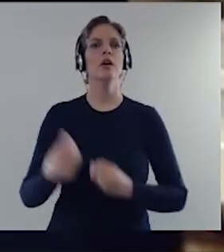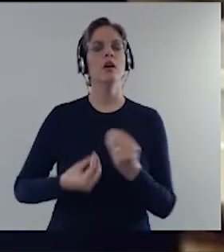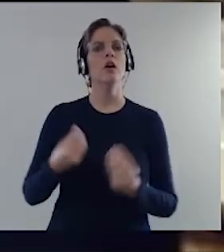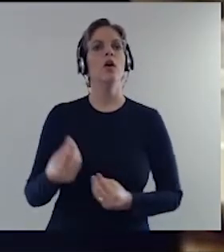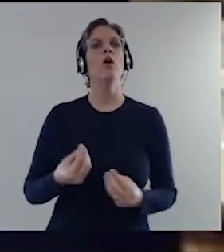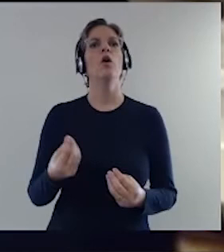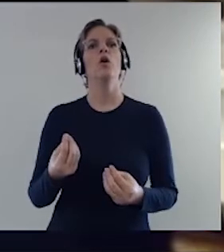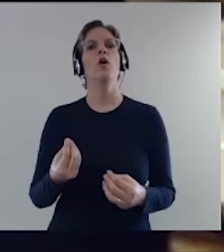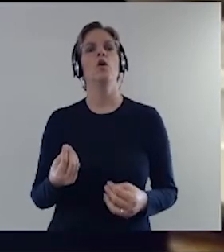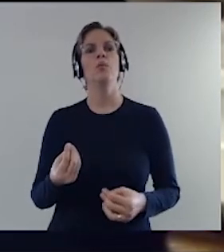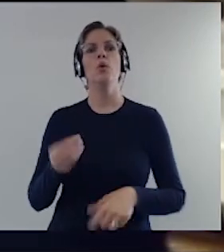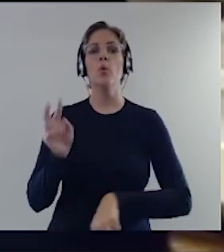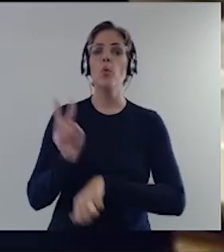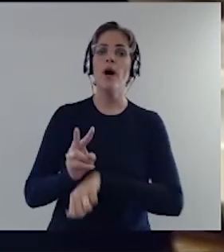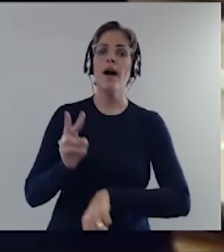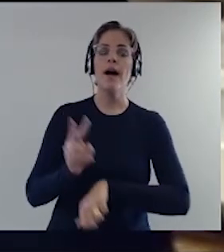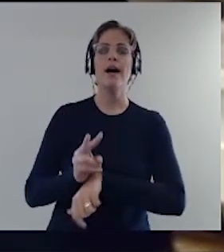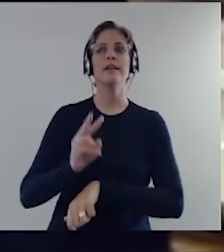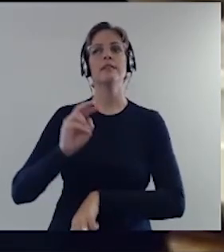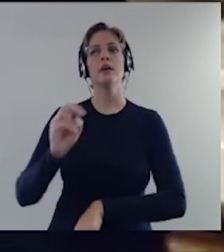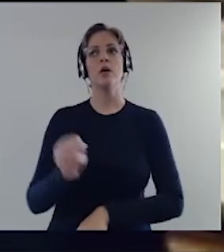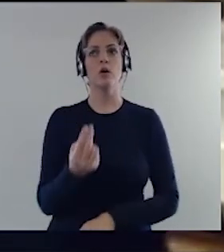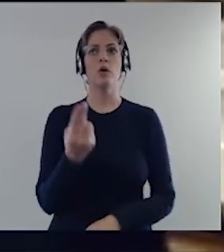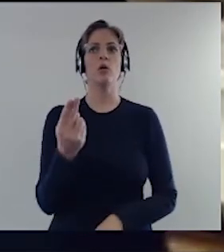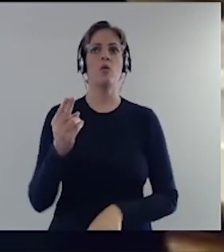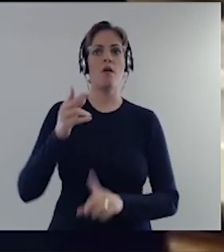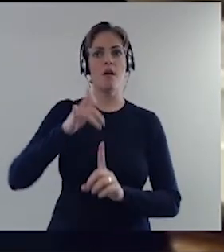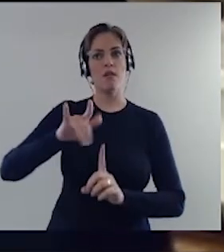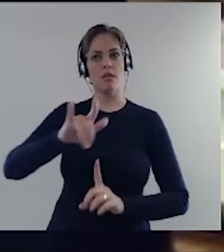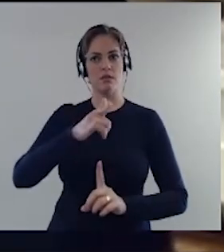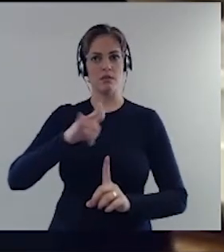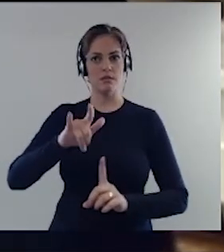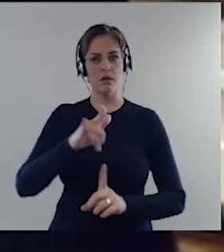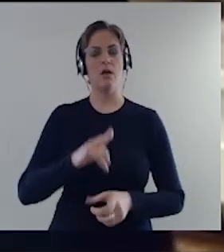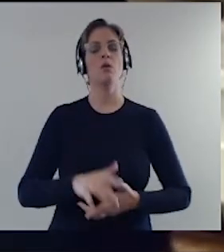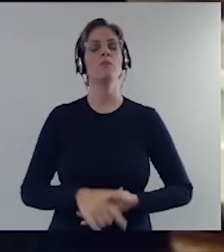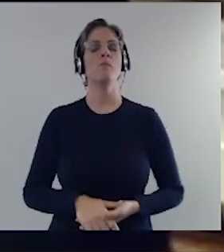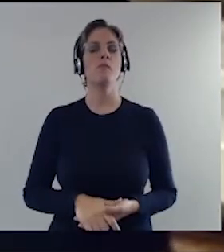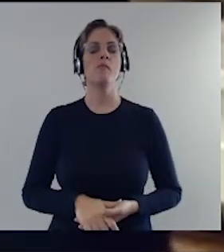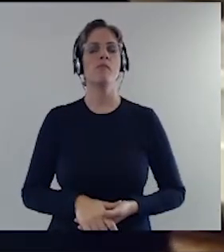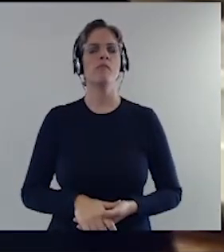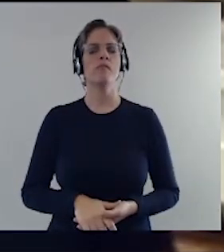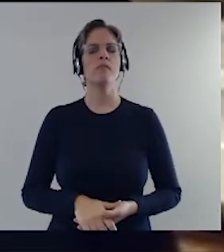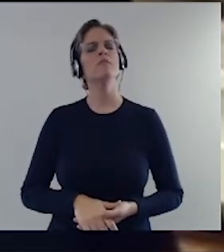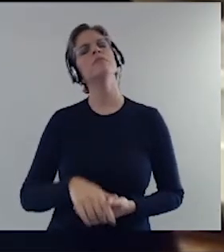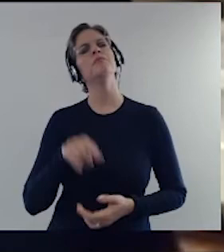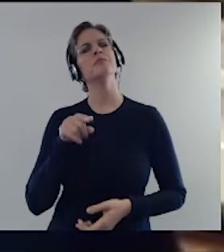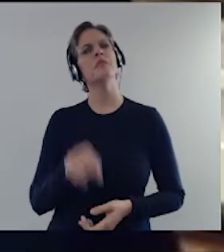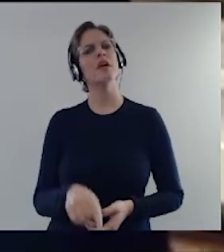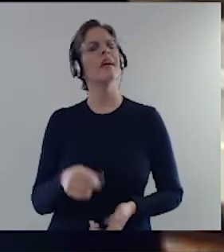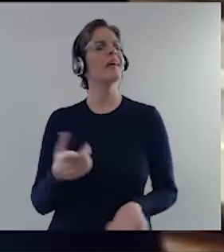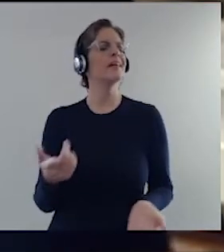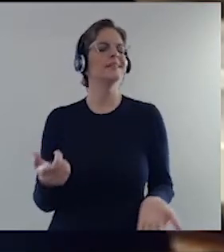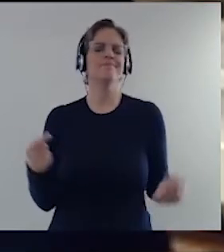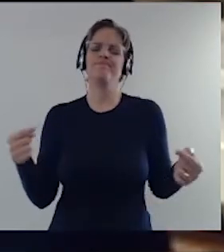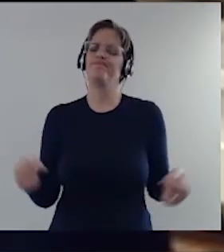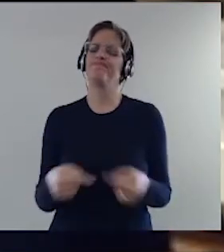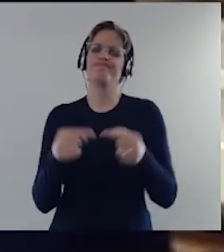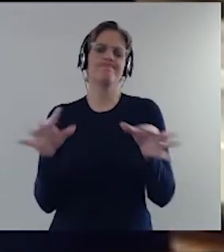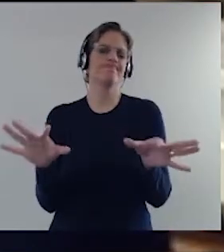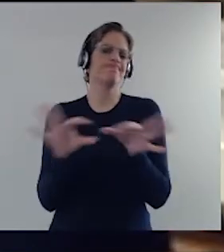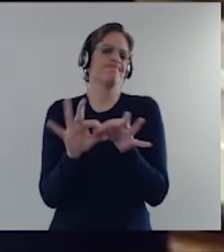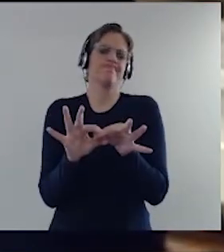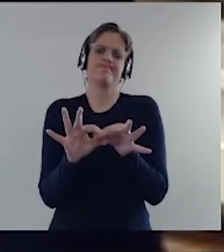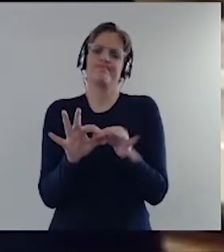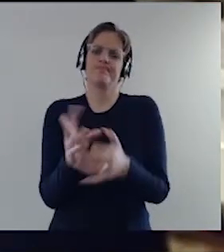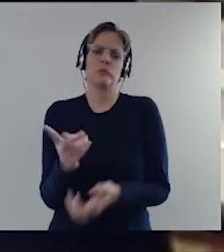desses institutos da guarda e da alienação parental, em primeiro lugar, que eles estão umbilicamente ligados entre